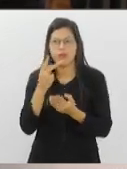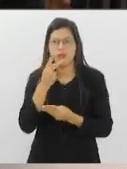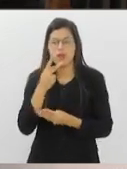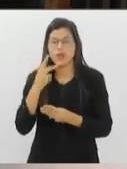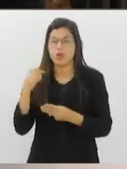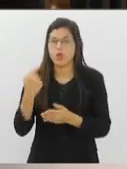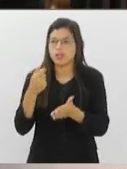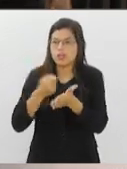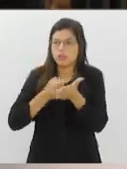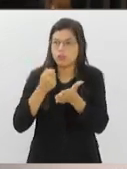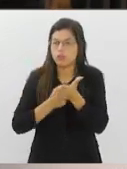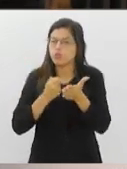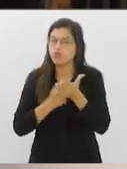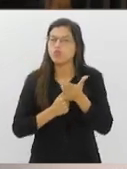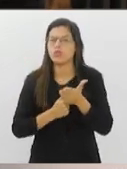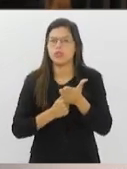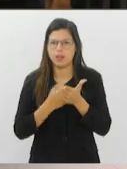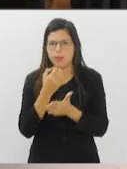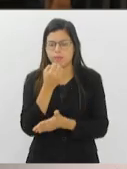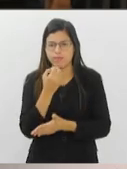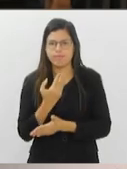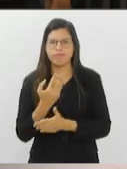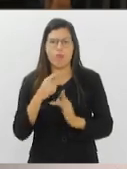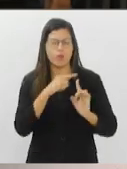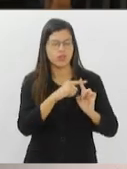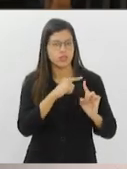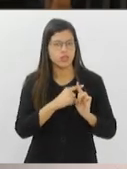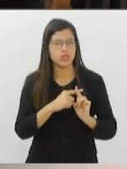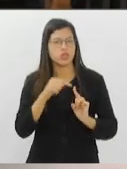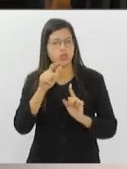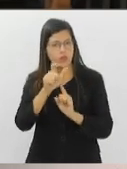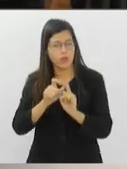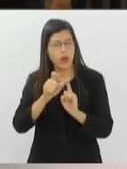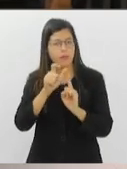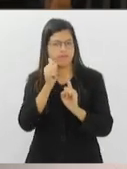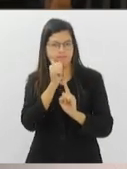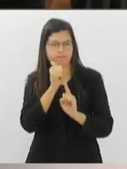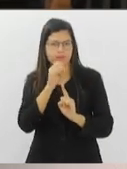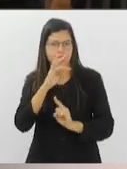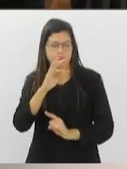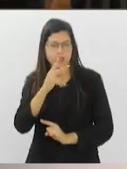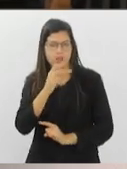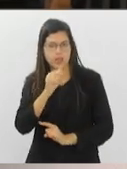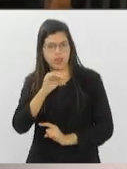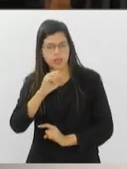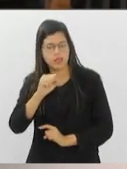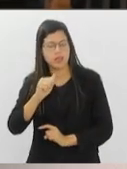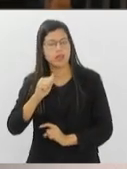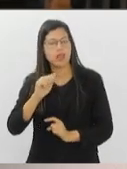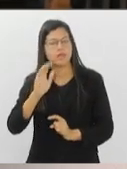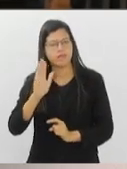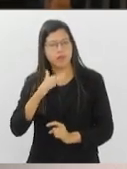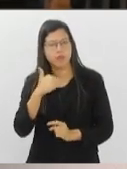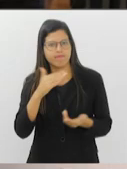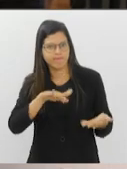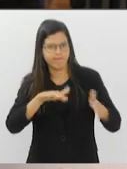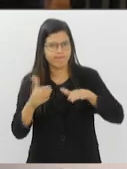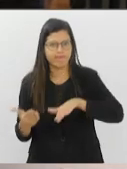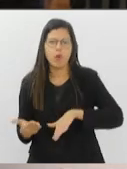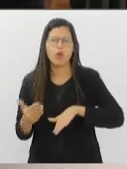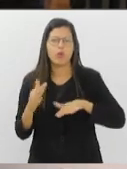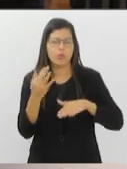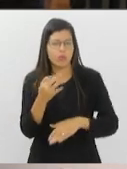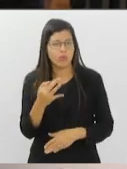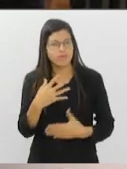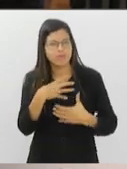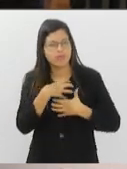luta não foi em vão. Né? A Thaisa nos deixou, isso nos traz muita dor, mas ainda assim, a gente não queria que isso tivesse acontecido,